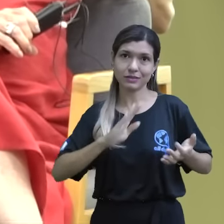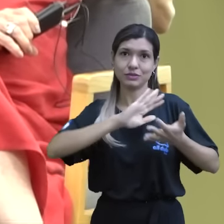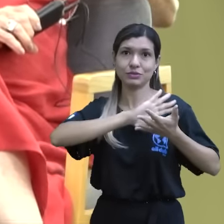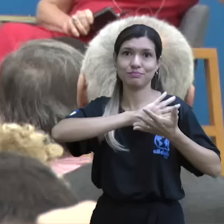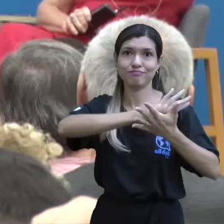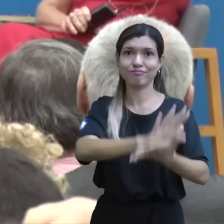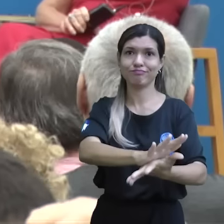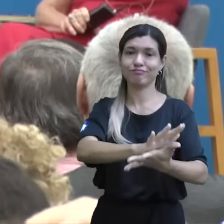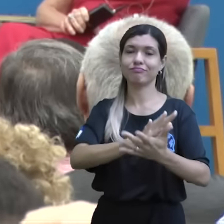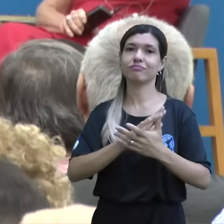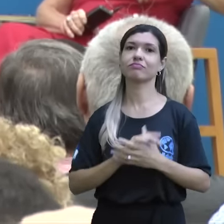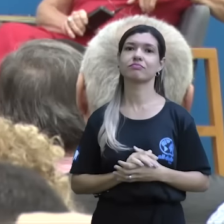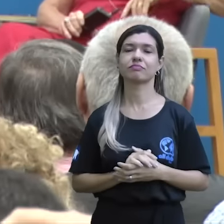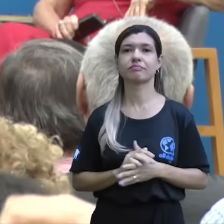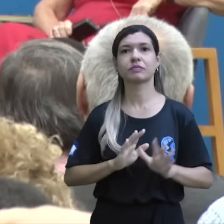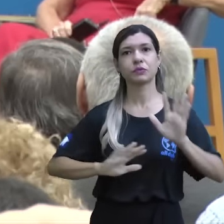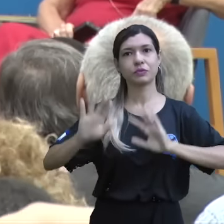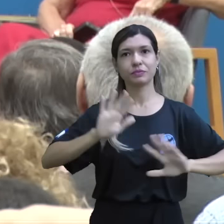para ver.